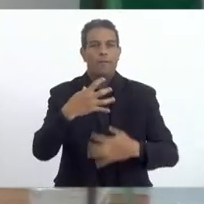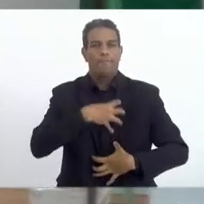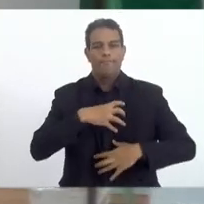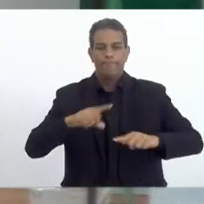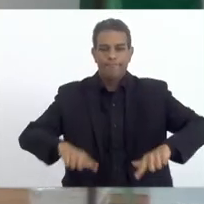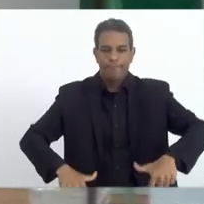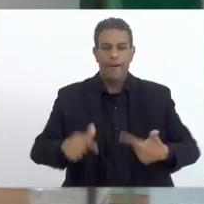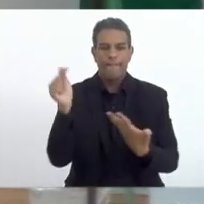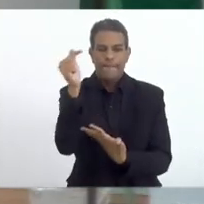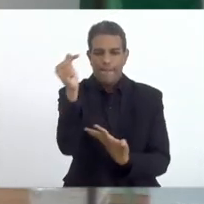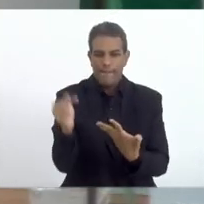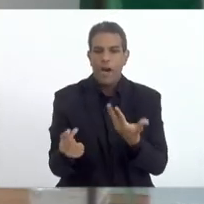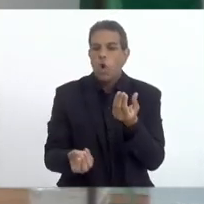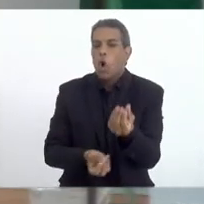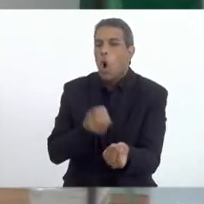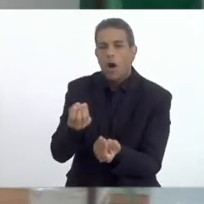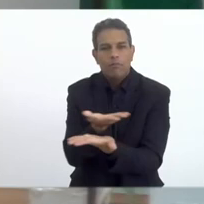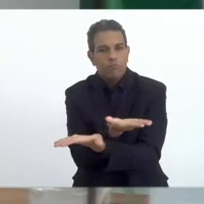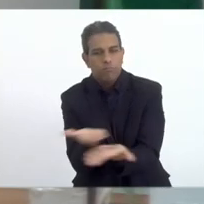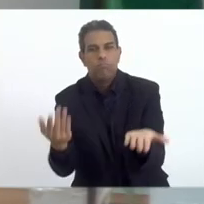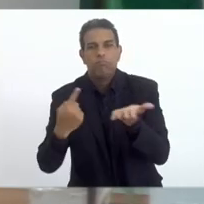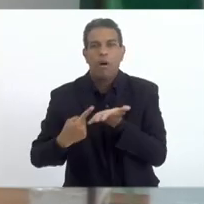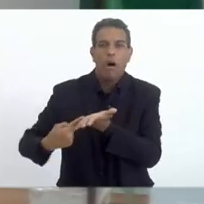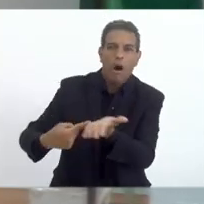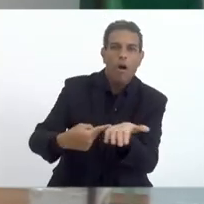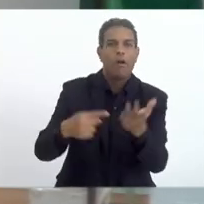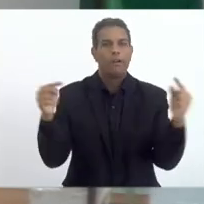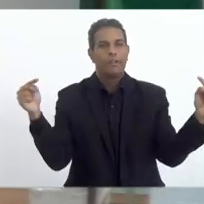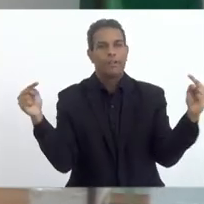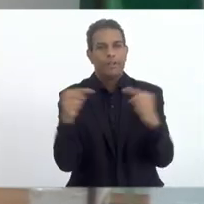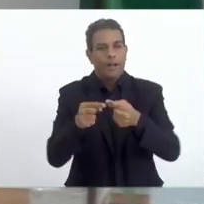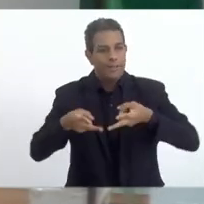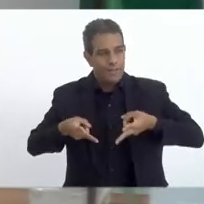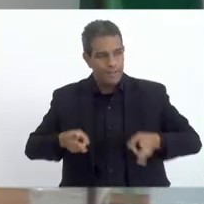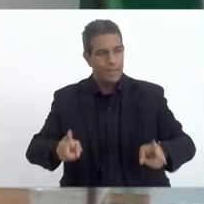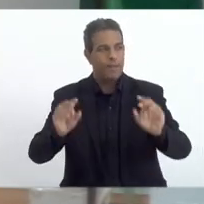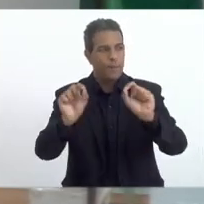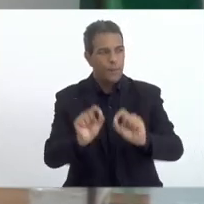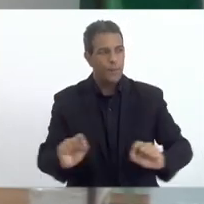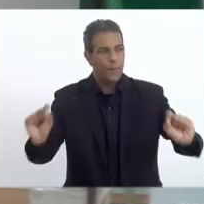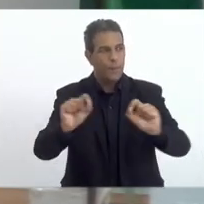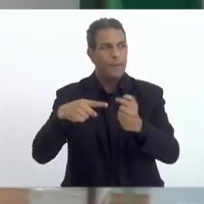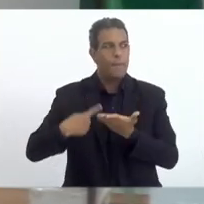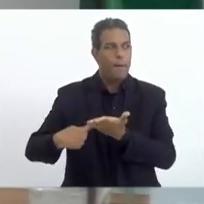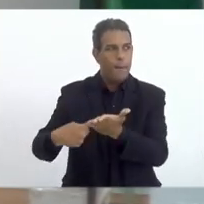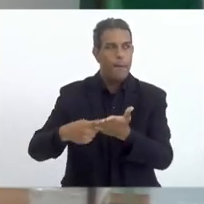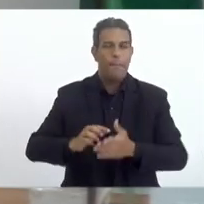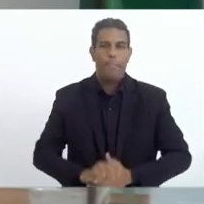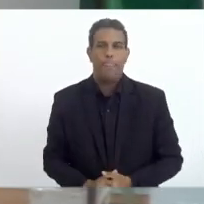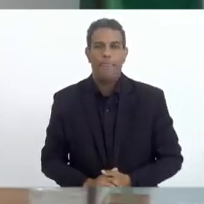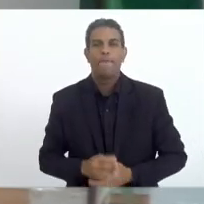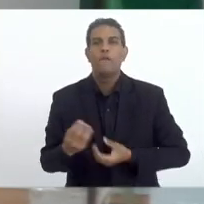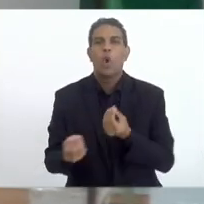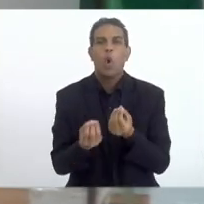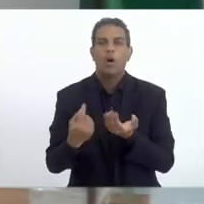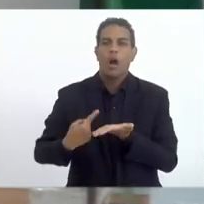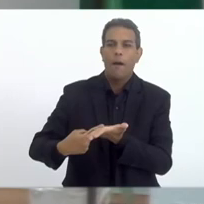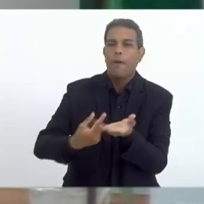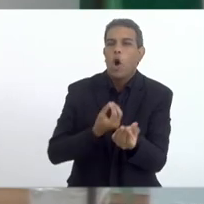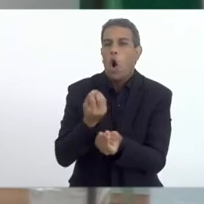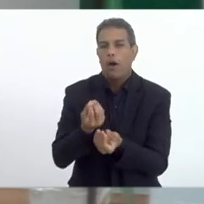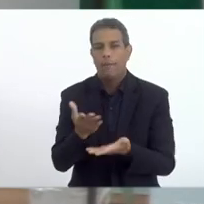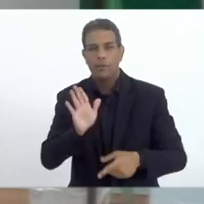vai entrar naquela questão que, de sempre, que o regime coloca. Cadê a